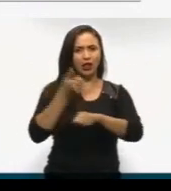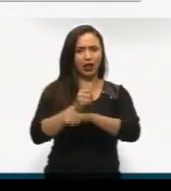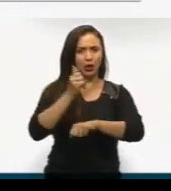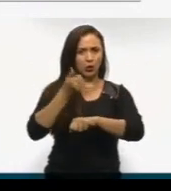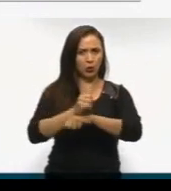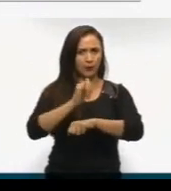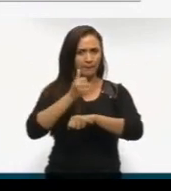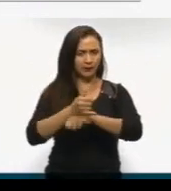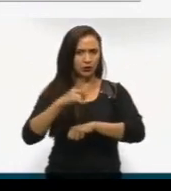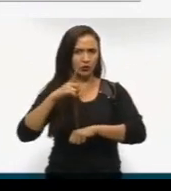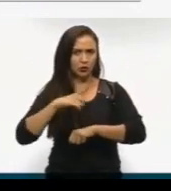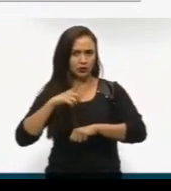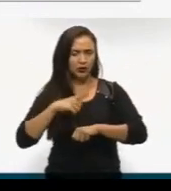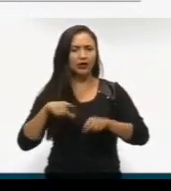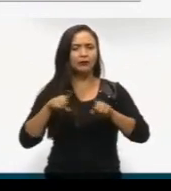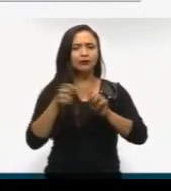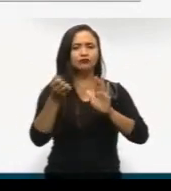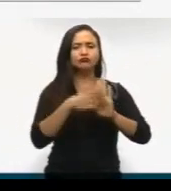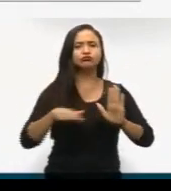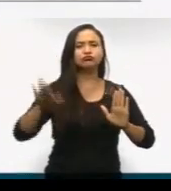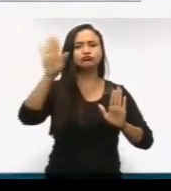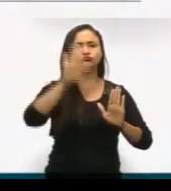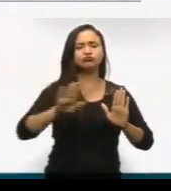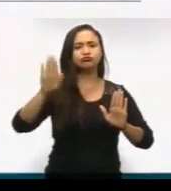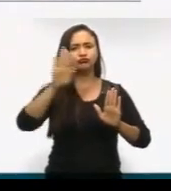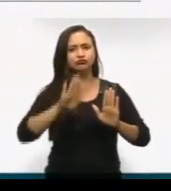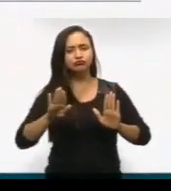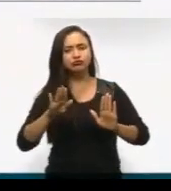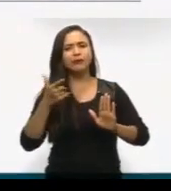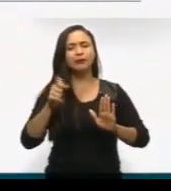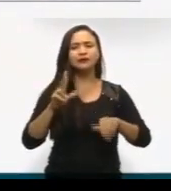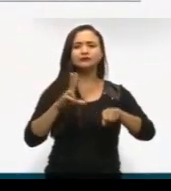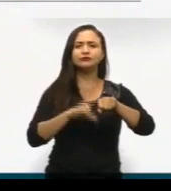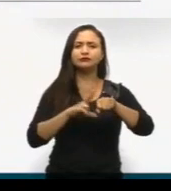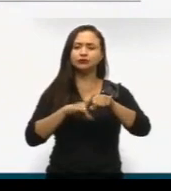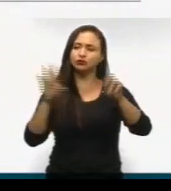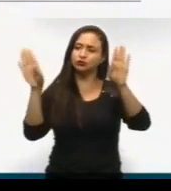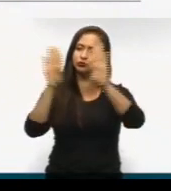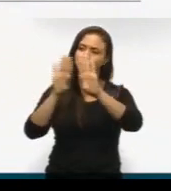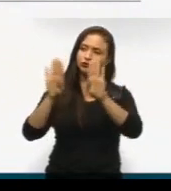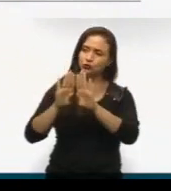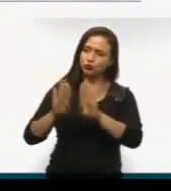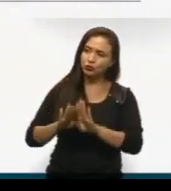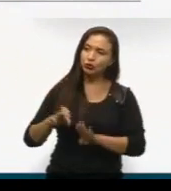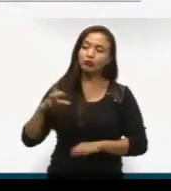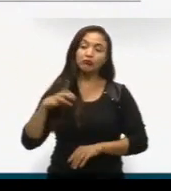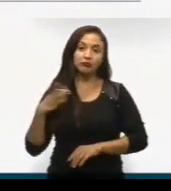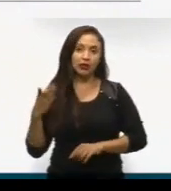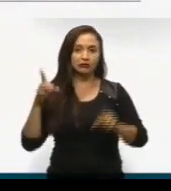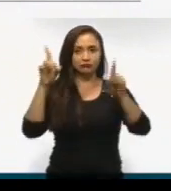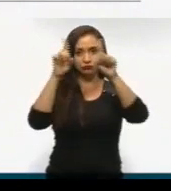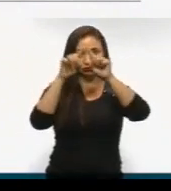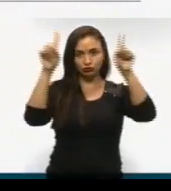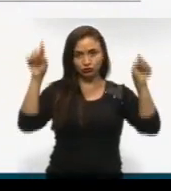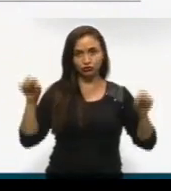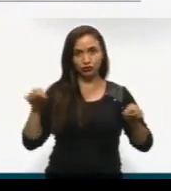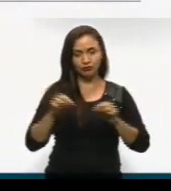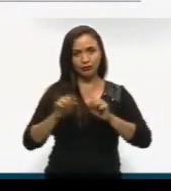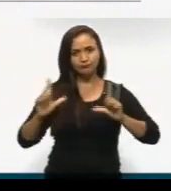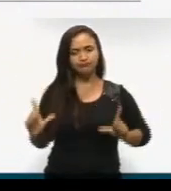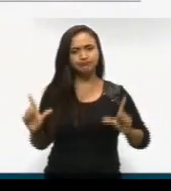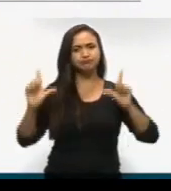folhas, fixação com argamassa, com vidros, padronizada. Tá? Então, a gente já tem o quê? Uma janela fixada